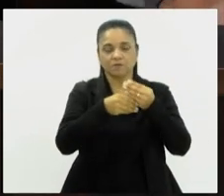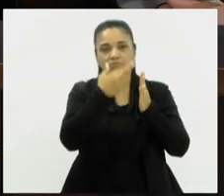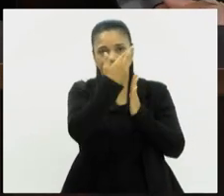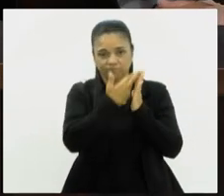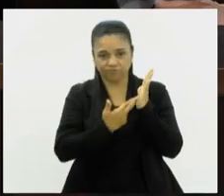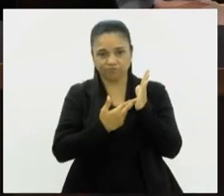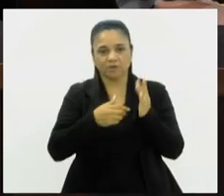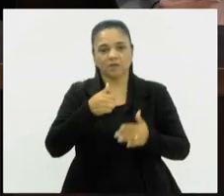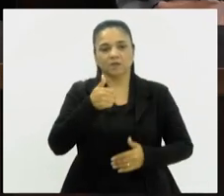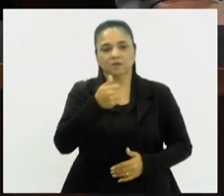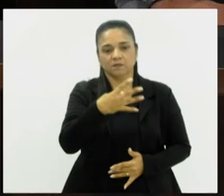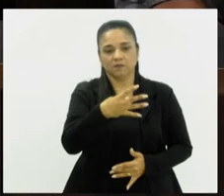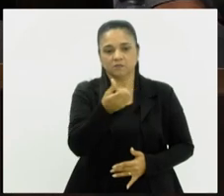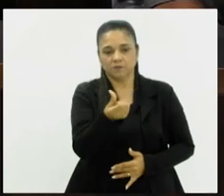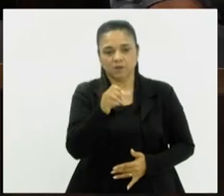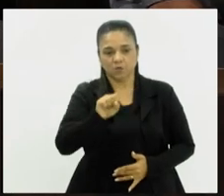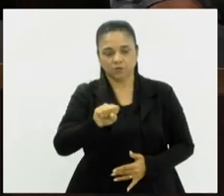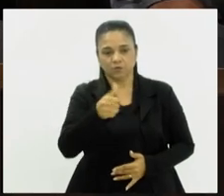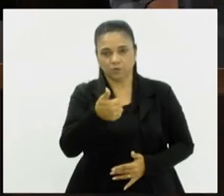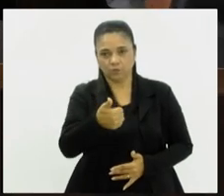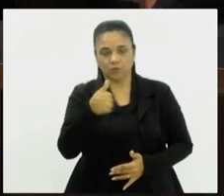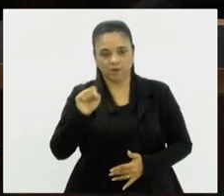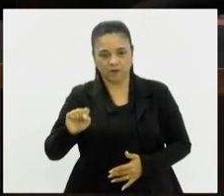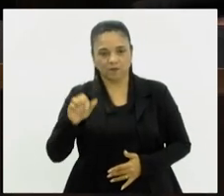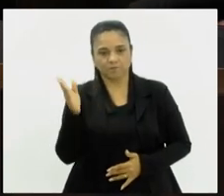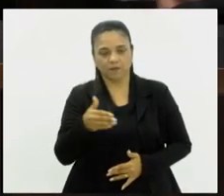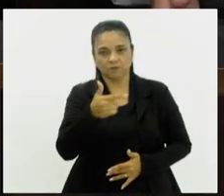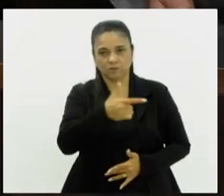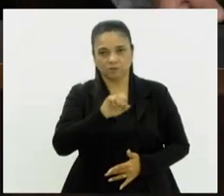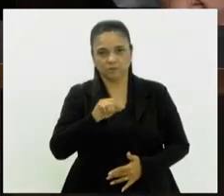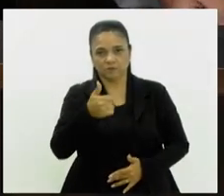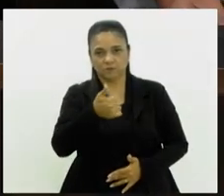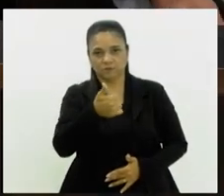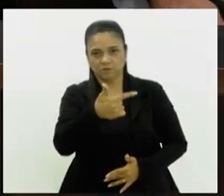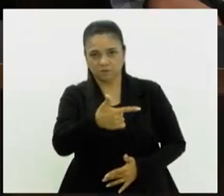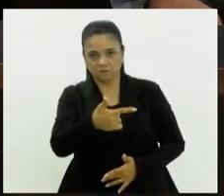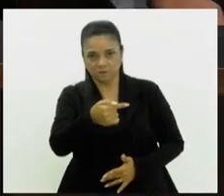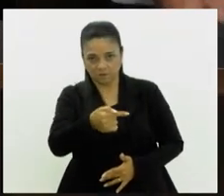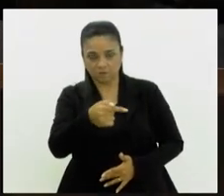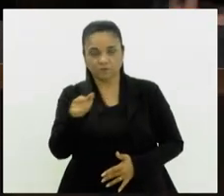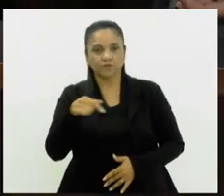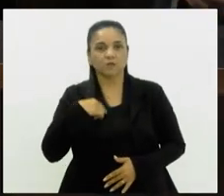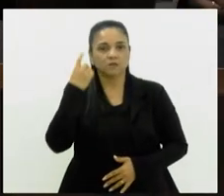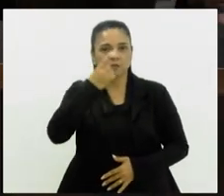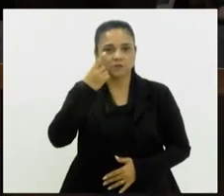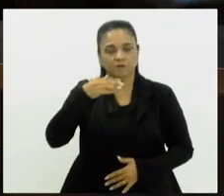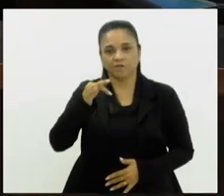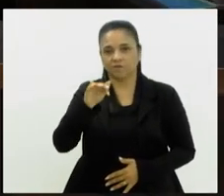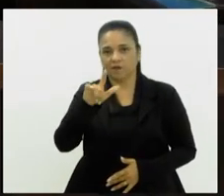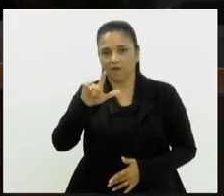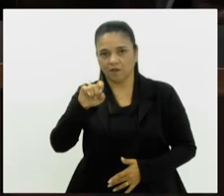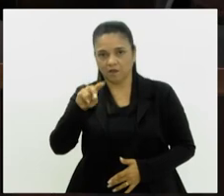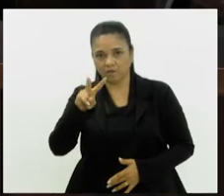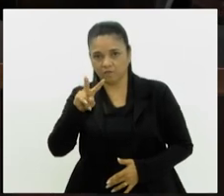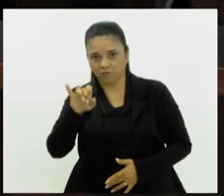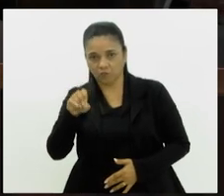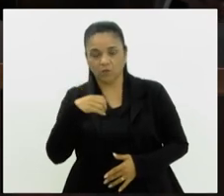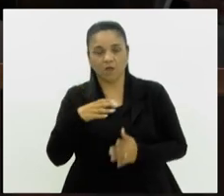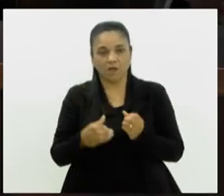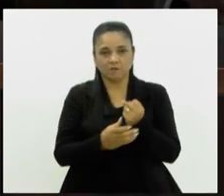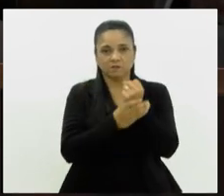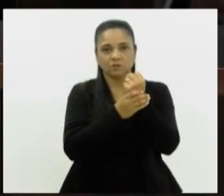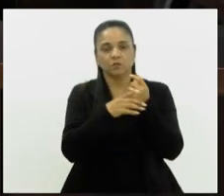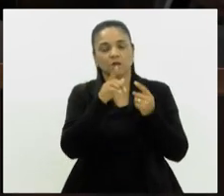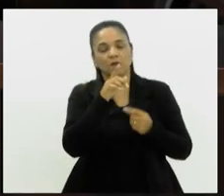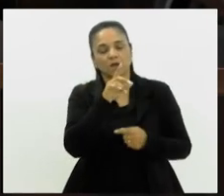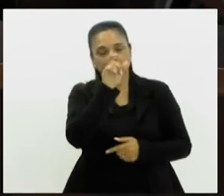lei 3681-A de 2017, de autoria do deputado Flávio Serafini, que assegura a pessoa com